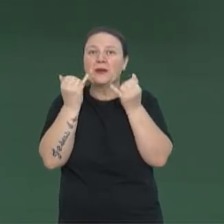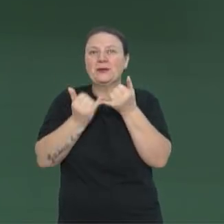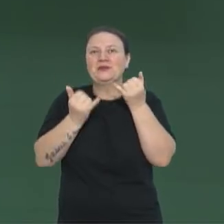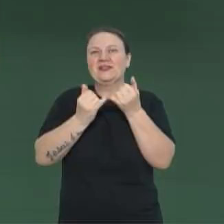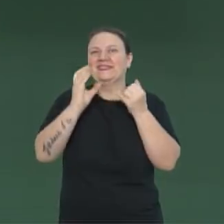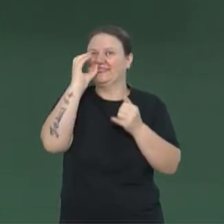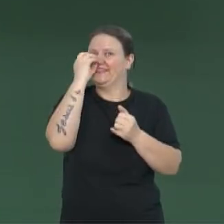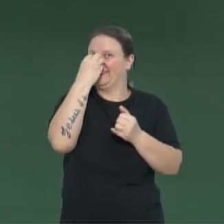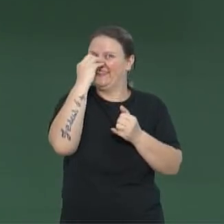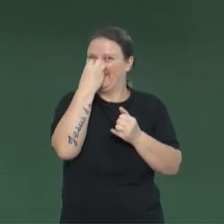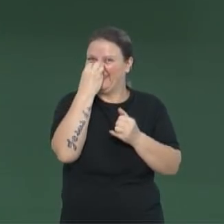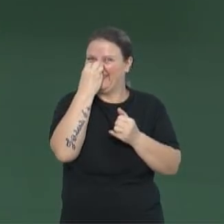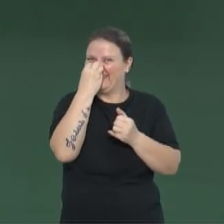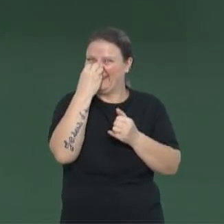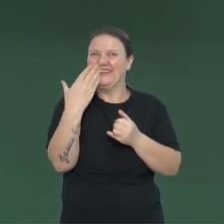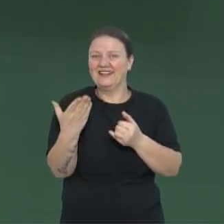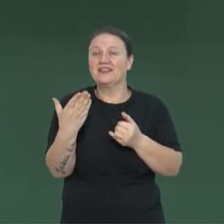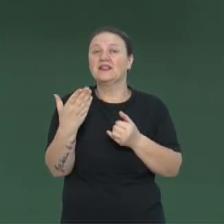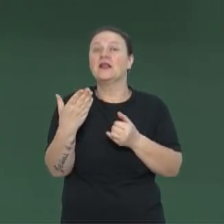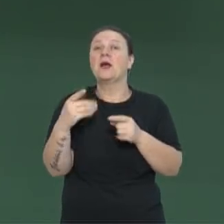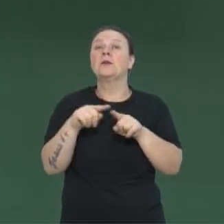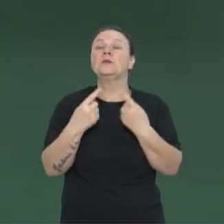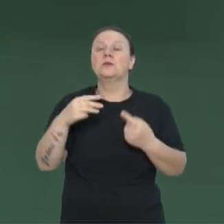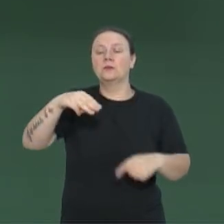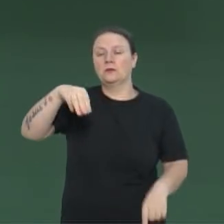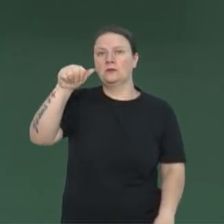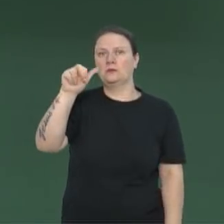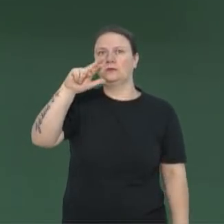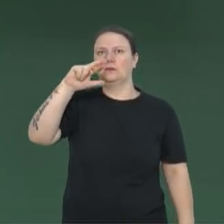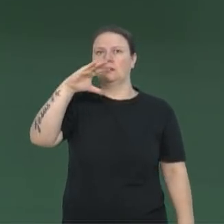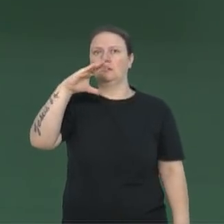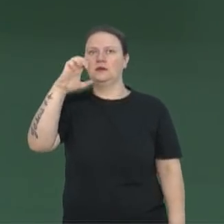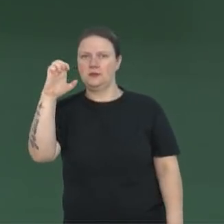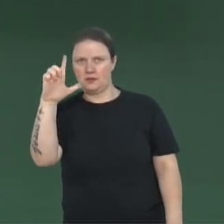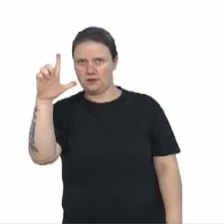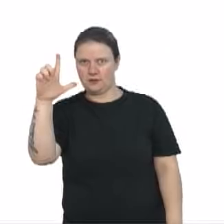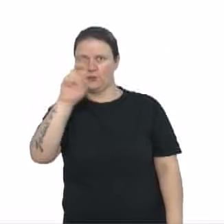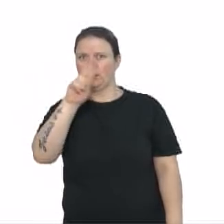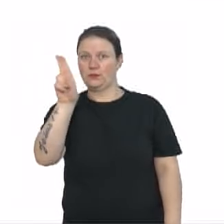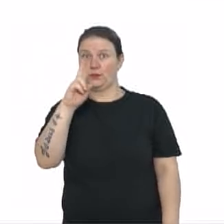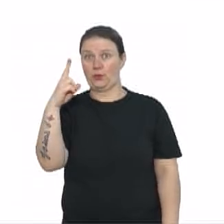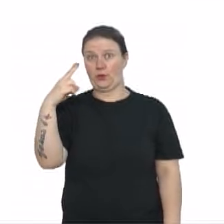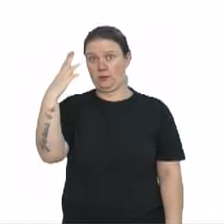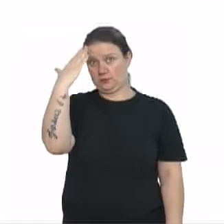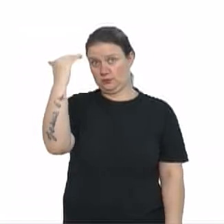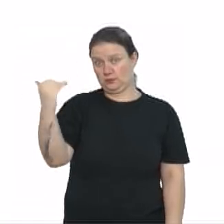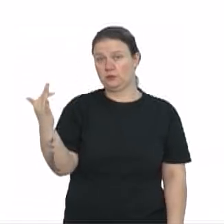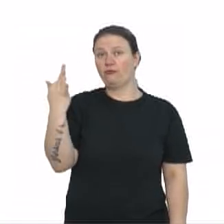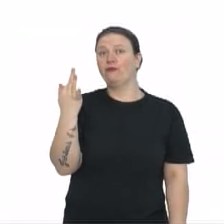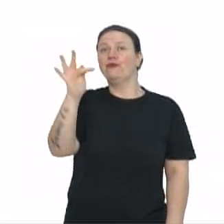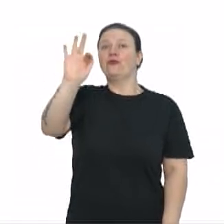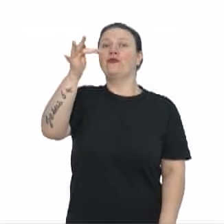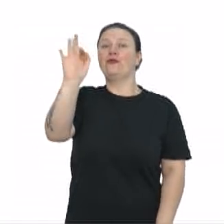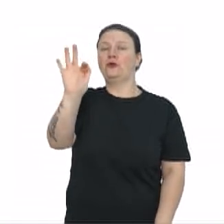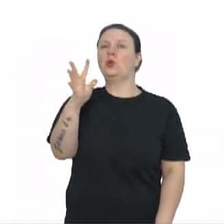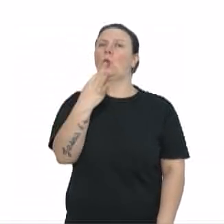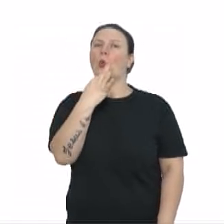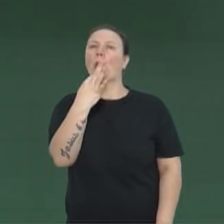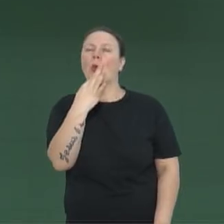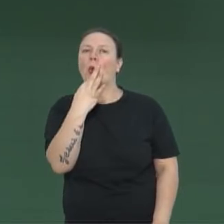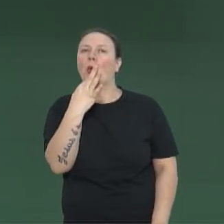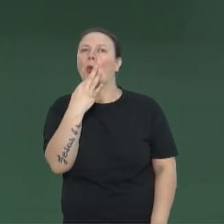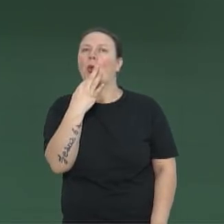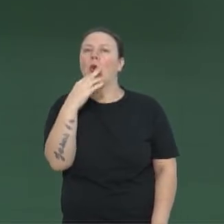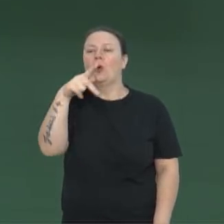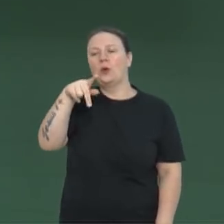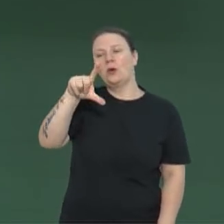aqui na hora de falar palhaço, mas é o Marcel Marceau que eu estou falando, né? Que é o francês que ficou conhecido como o